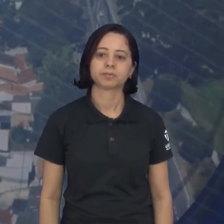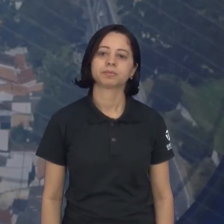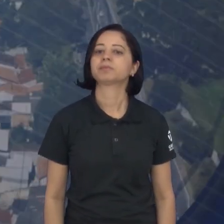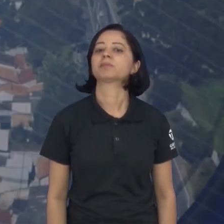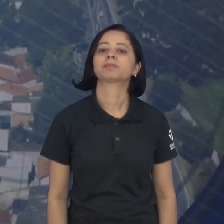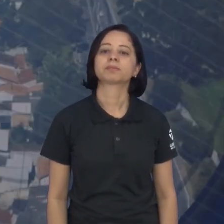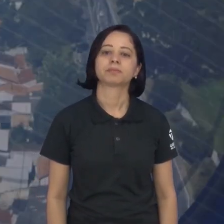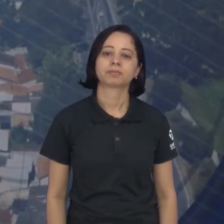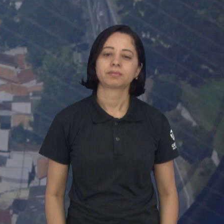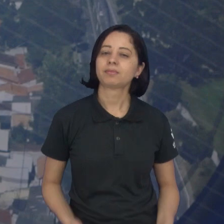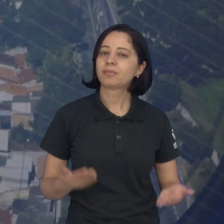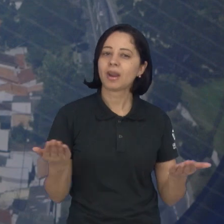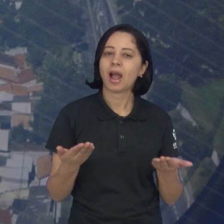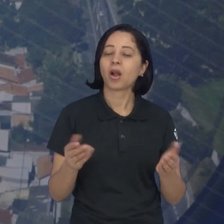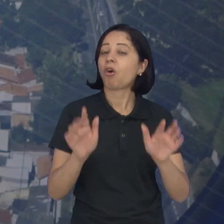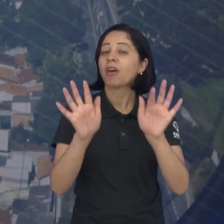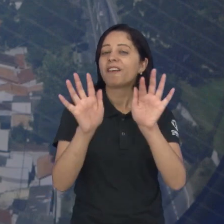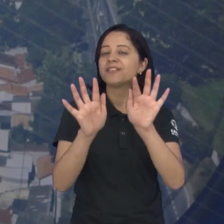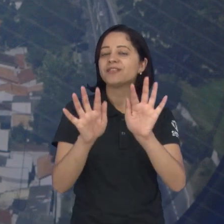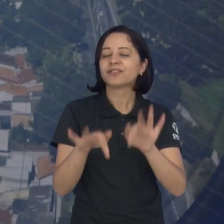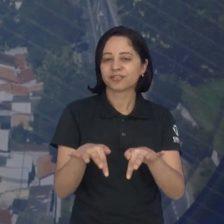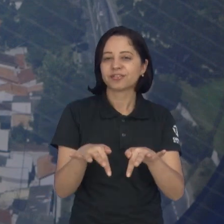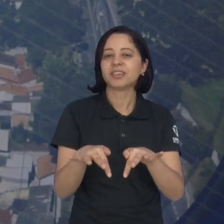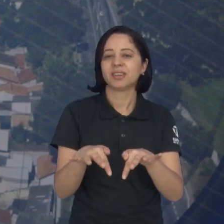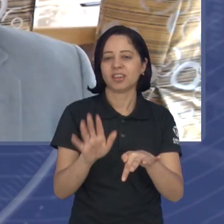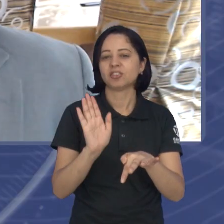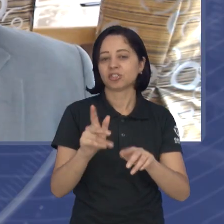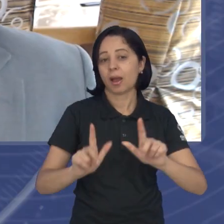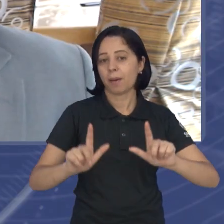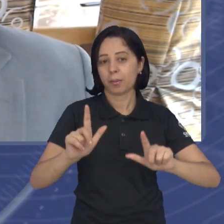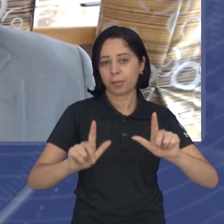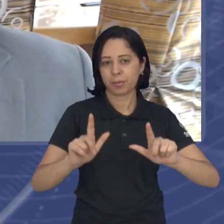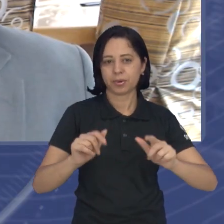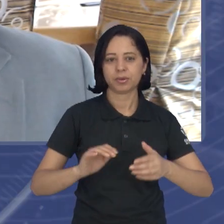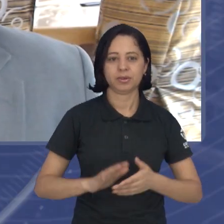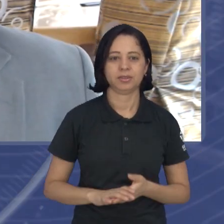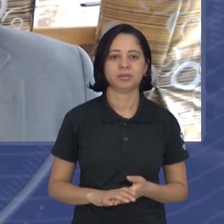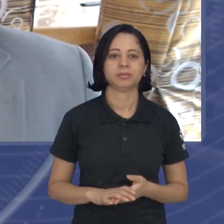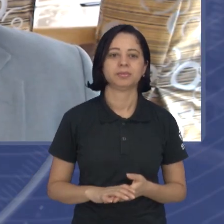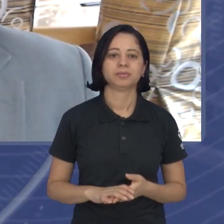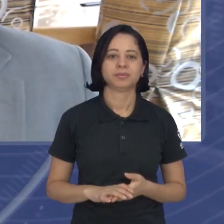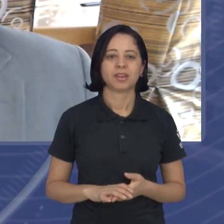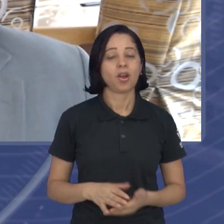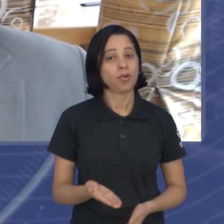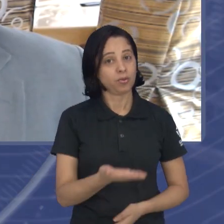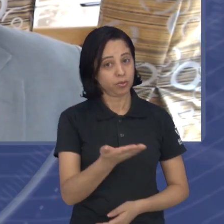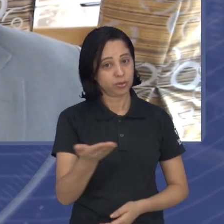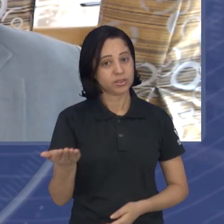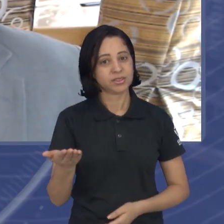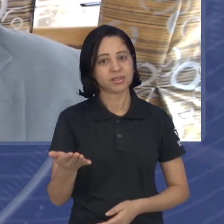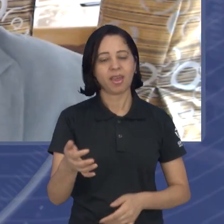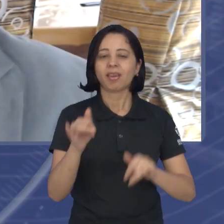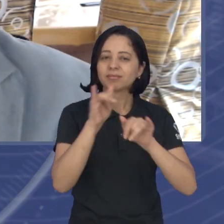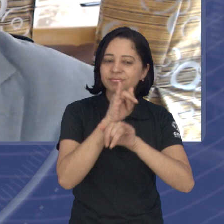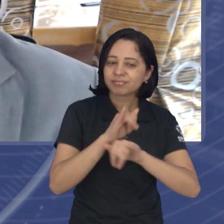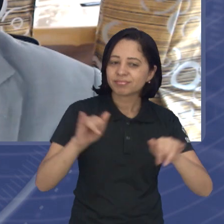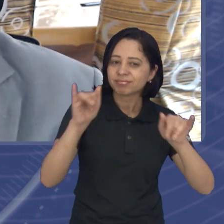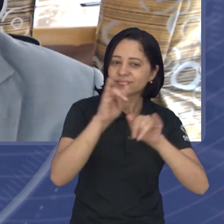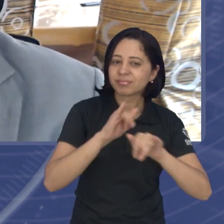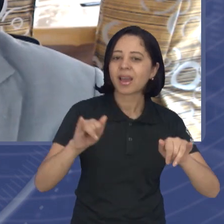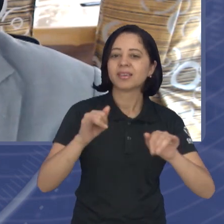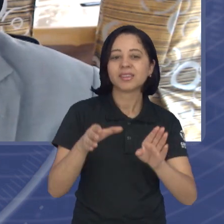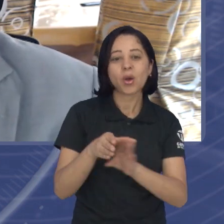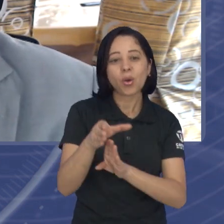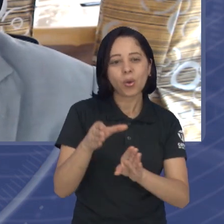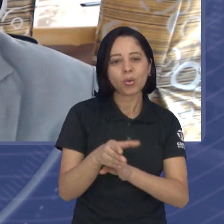está aqui encaminhando para os minutos finais do Diálogos. Queria que você, então, deixasse uma mensagem final para a gente. Eu